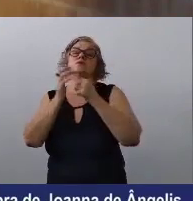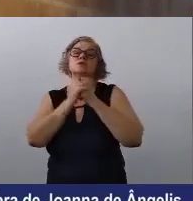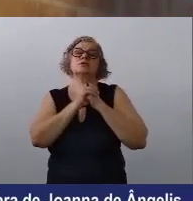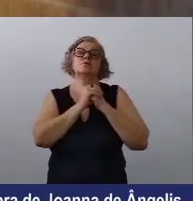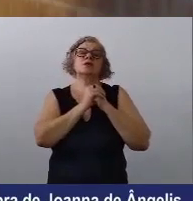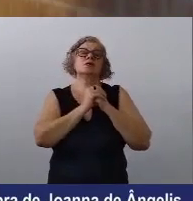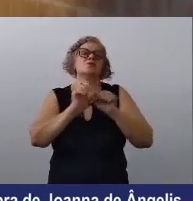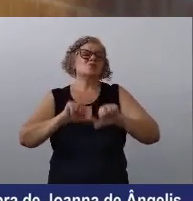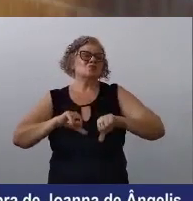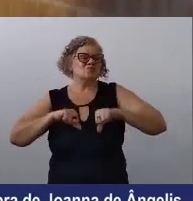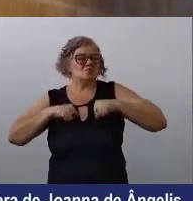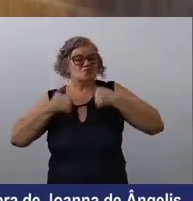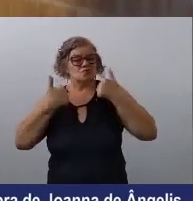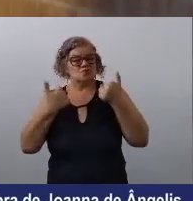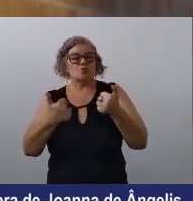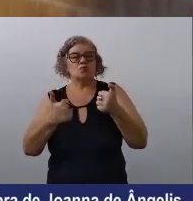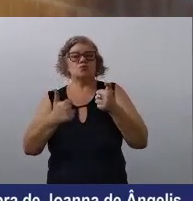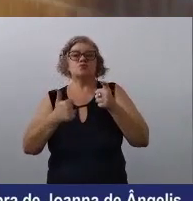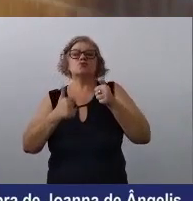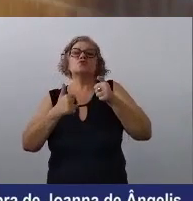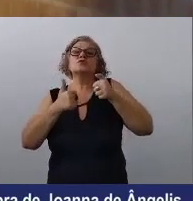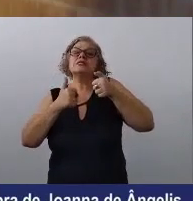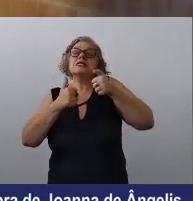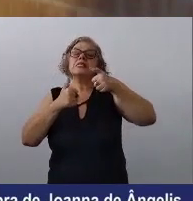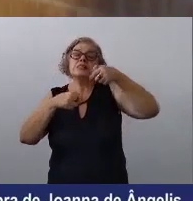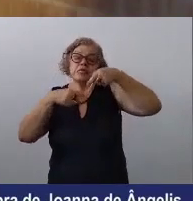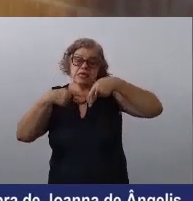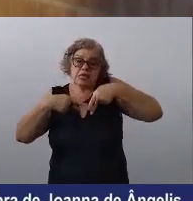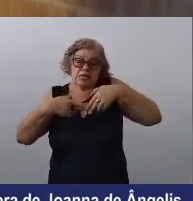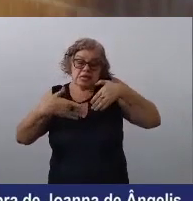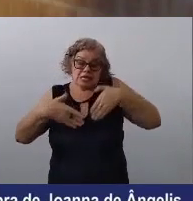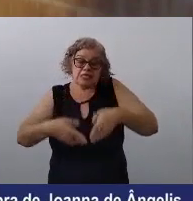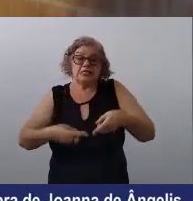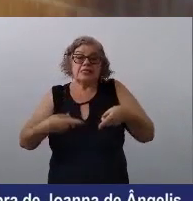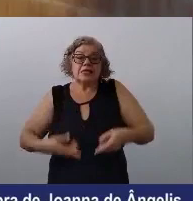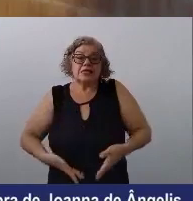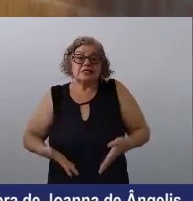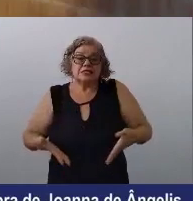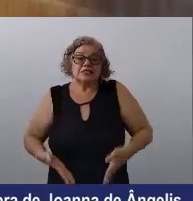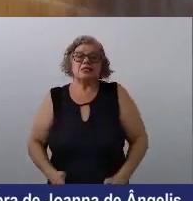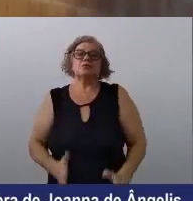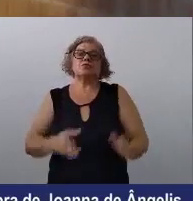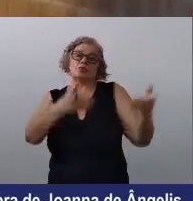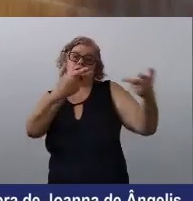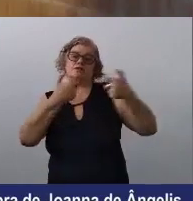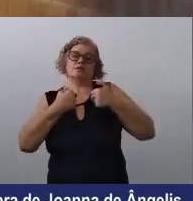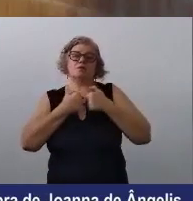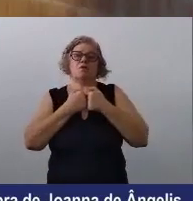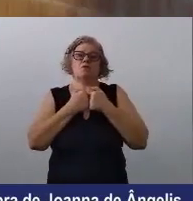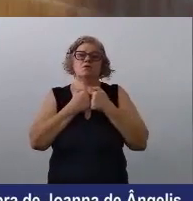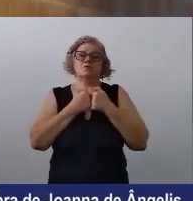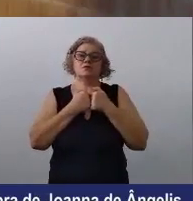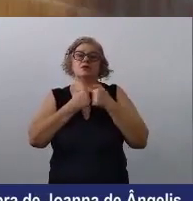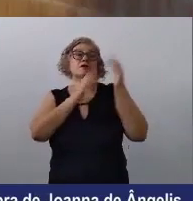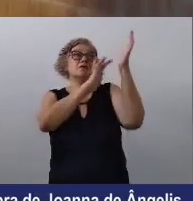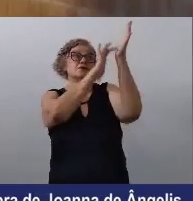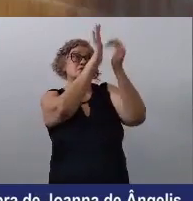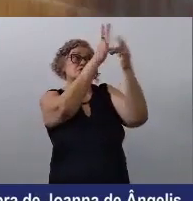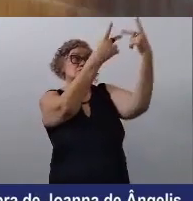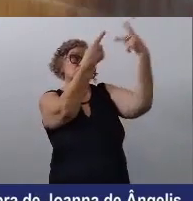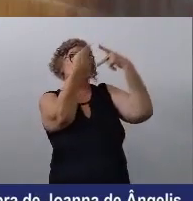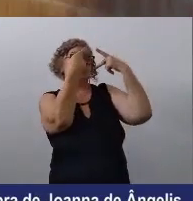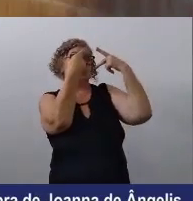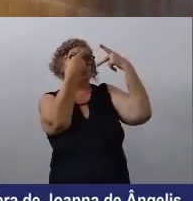pelo sacrifício de ter encarnado entre nós. E Jesus olha bem fundo aos nossos olhos e